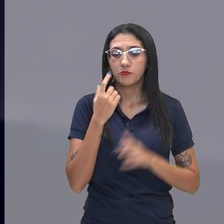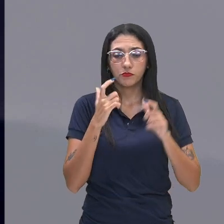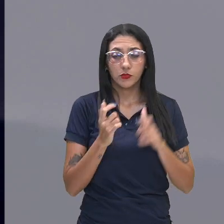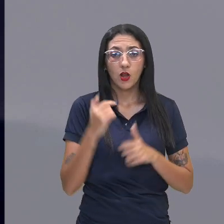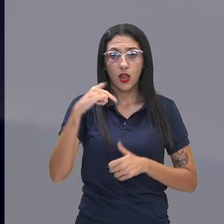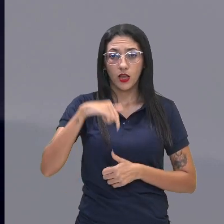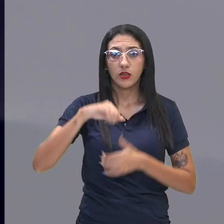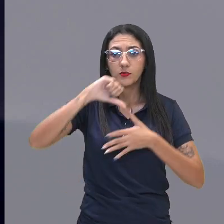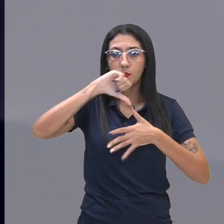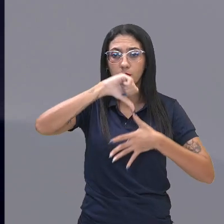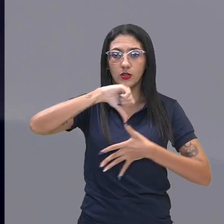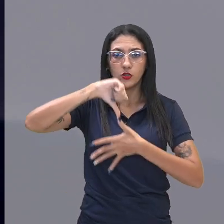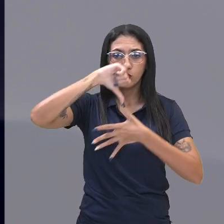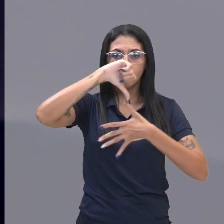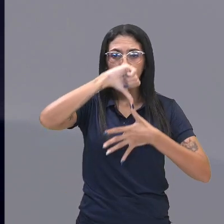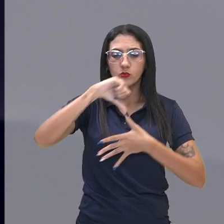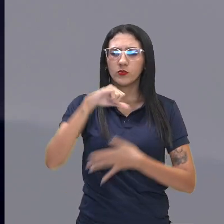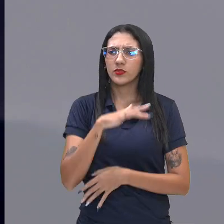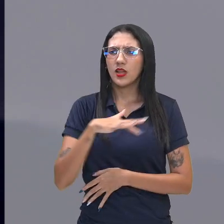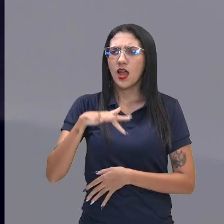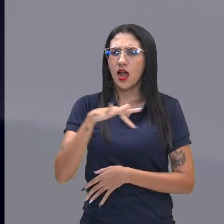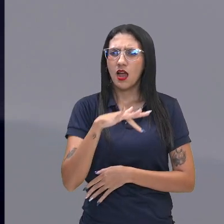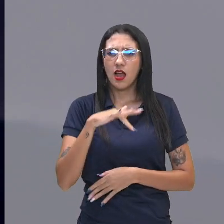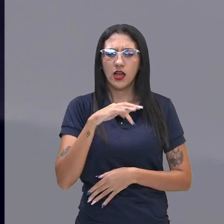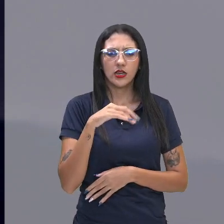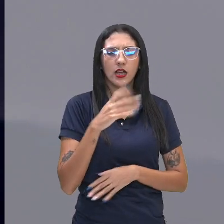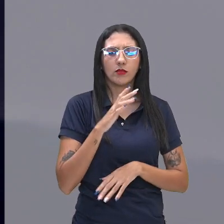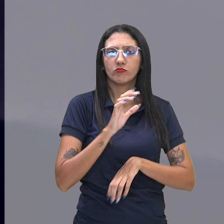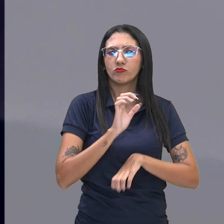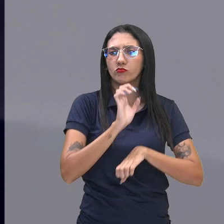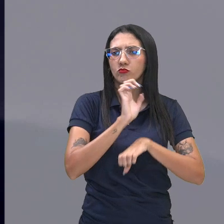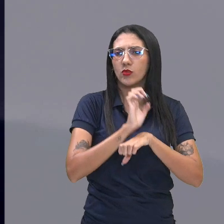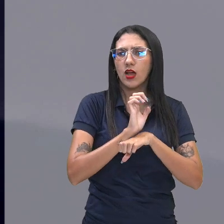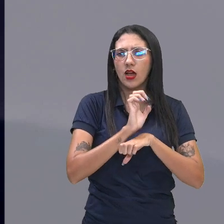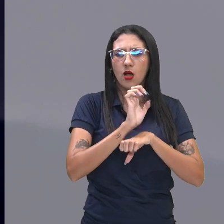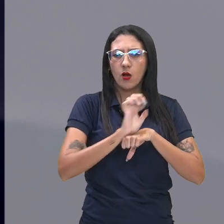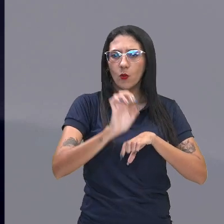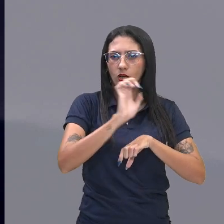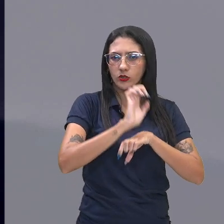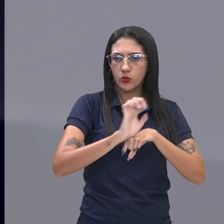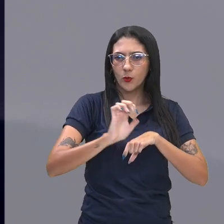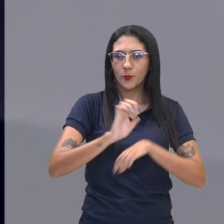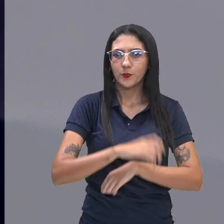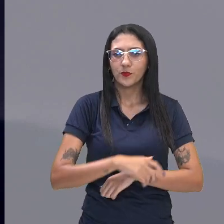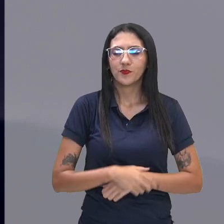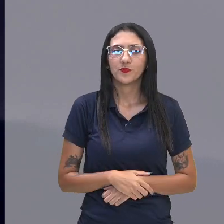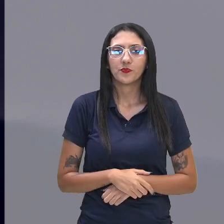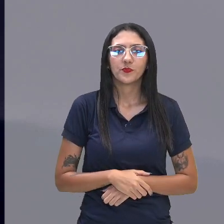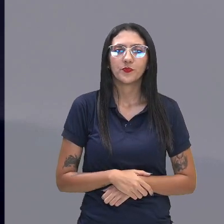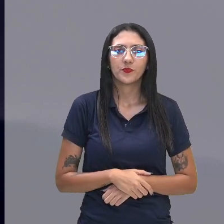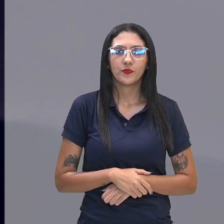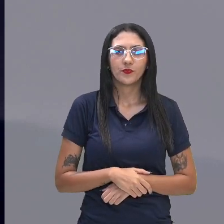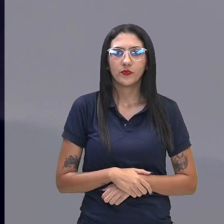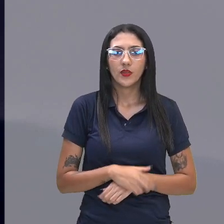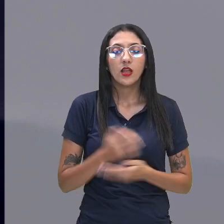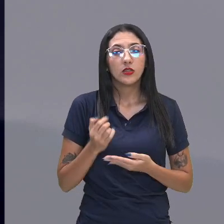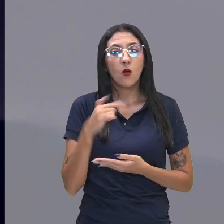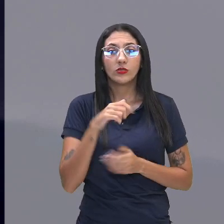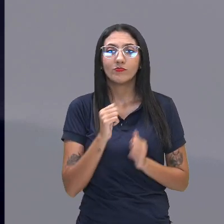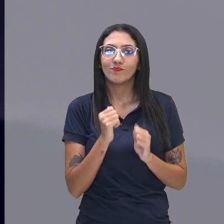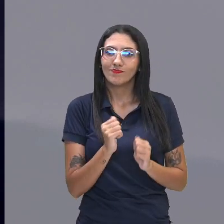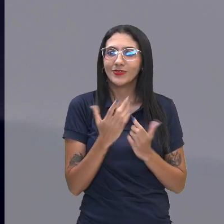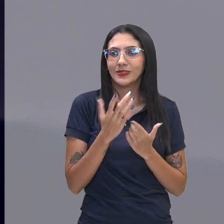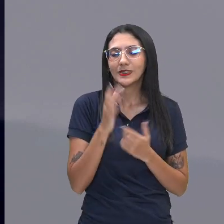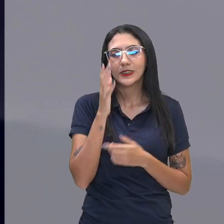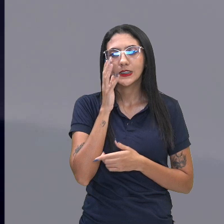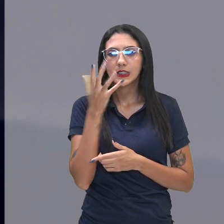Sul, mais especificamente ali na região central do Equador, aqui próximo, né? Então ele pode trazer ali algum tipo de